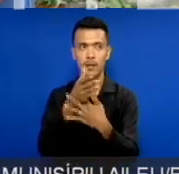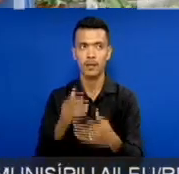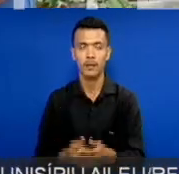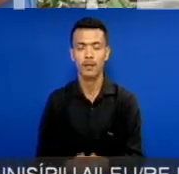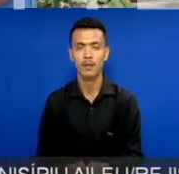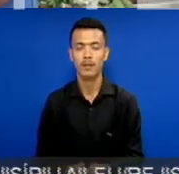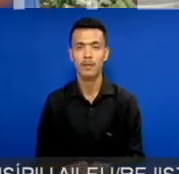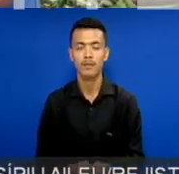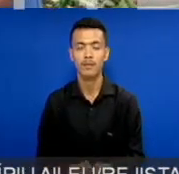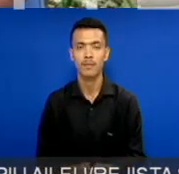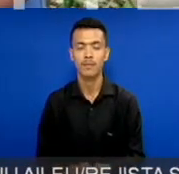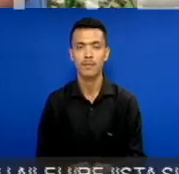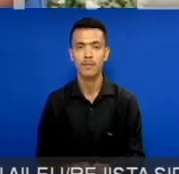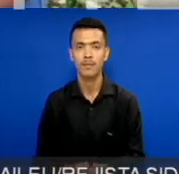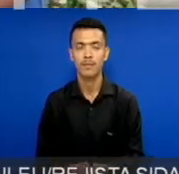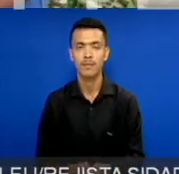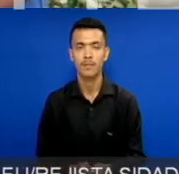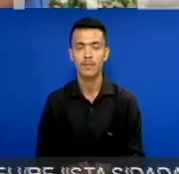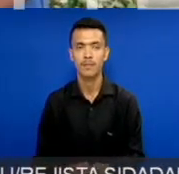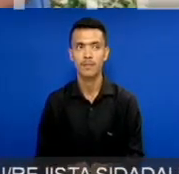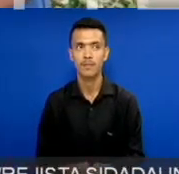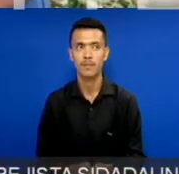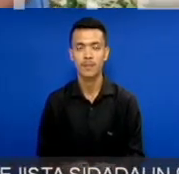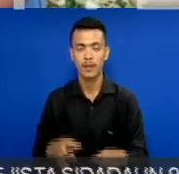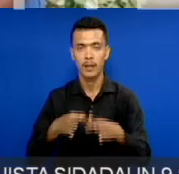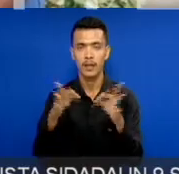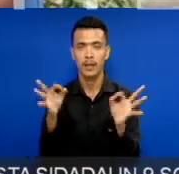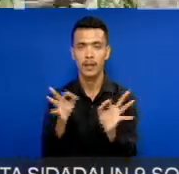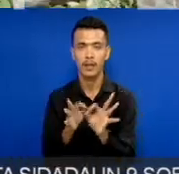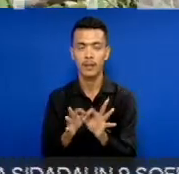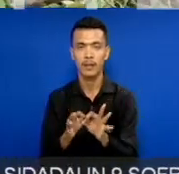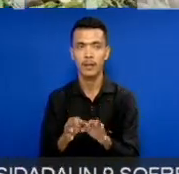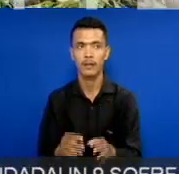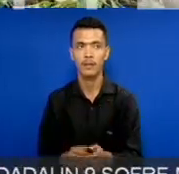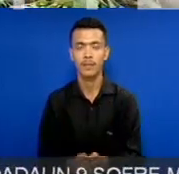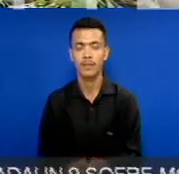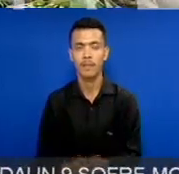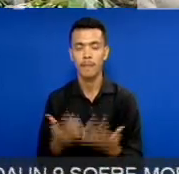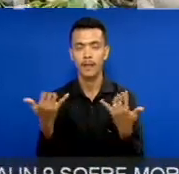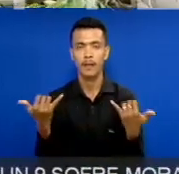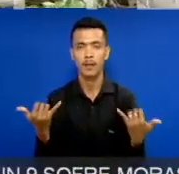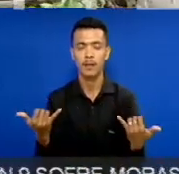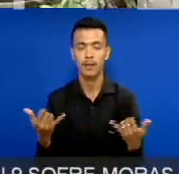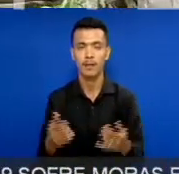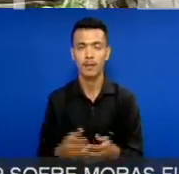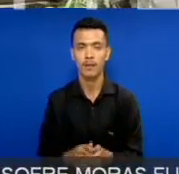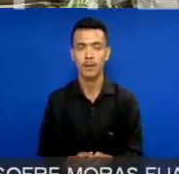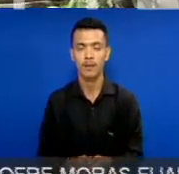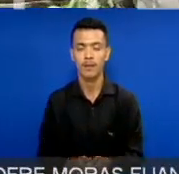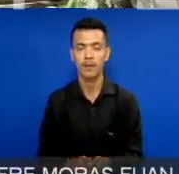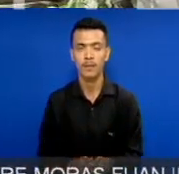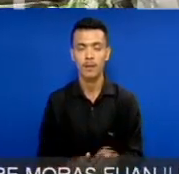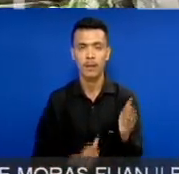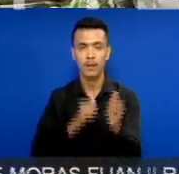outro, loco e outro, era o que vale, e me aquela, e me dia mais de está que está. Agora, e então na B ainda, mas